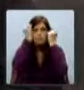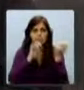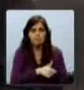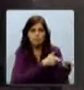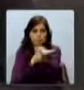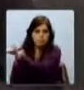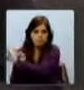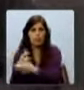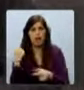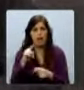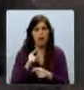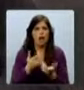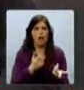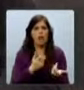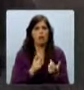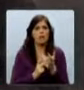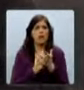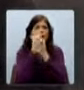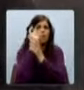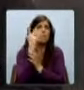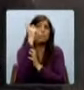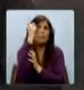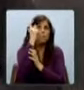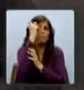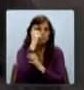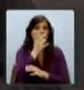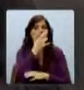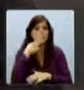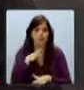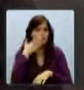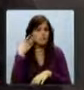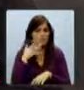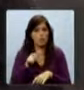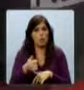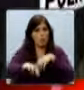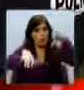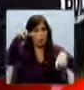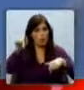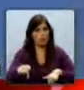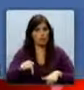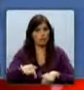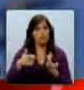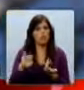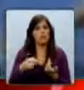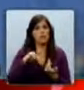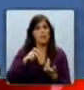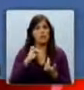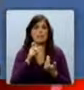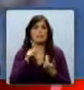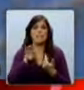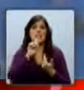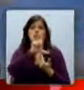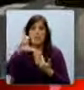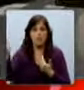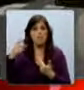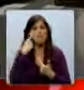que dispararam rajadas de tiro para o ar nas primeiras horas da manhã. Neste bairro de la Castellana, zona suburbana de Marselha,